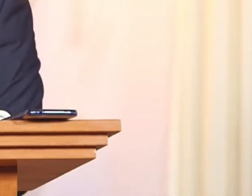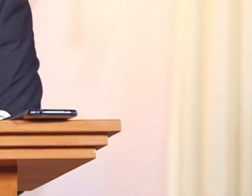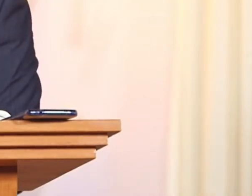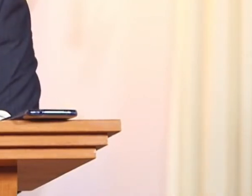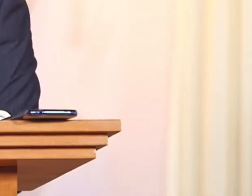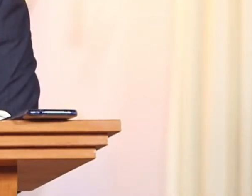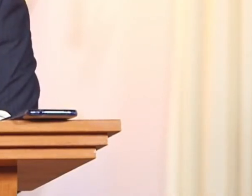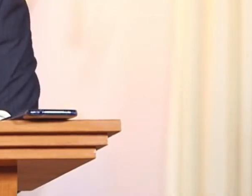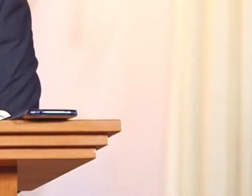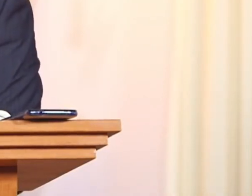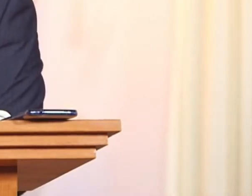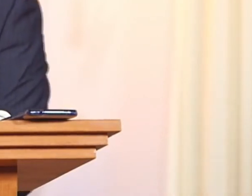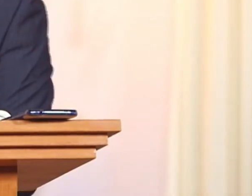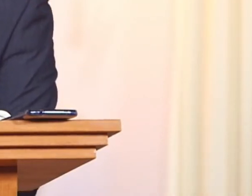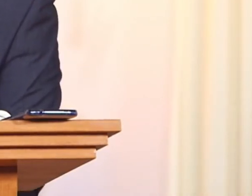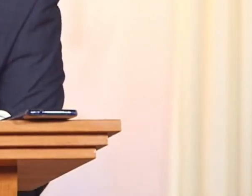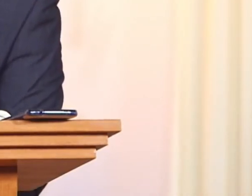vivo.